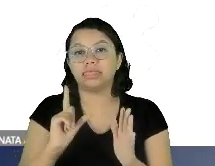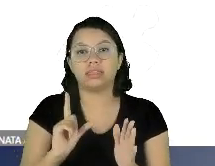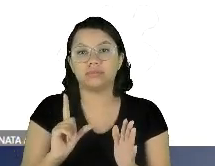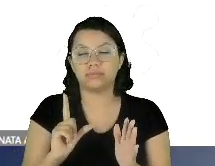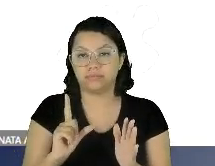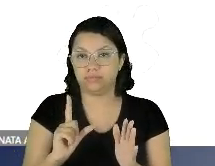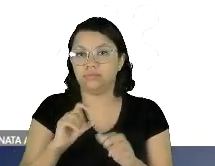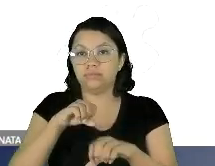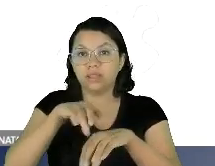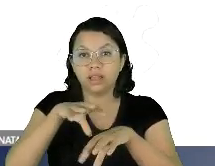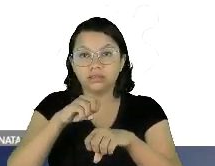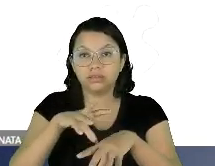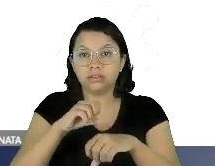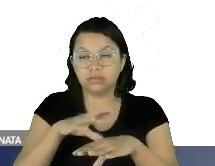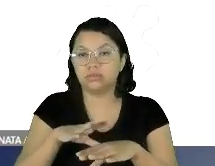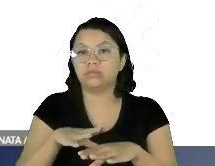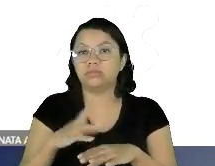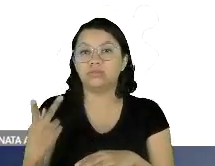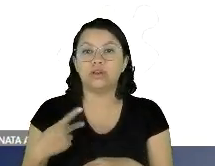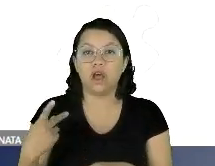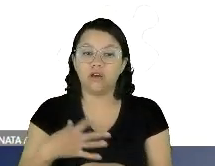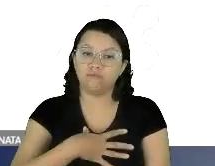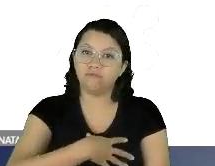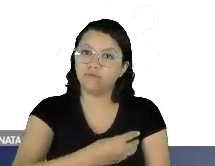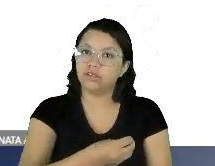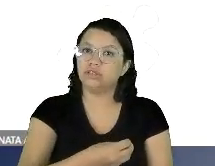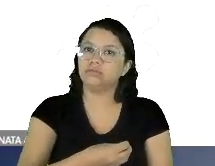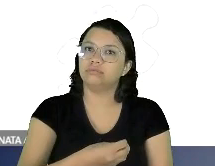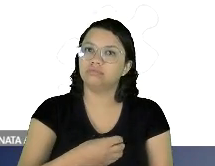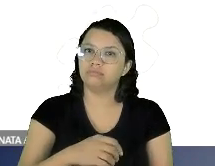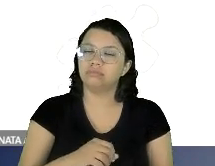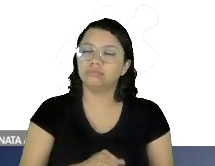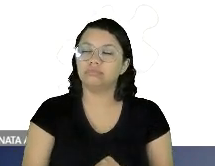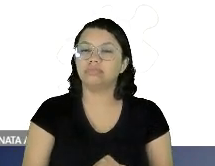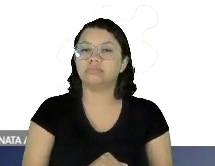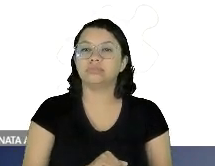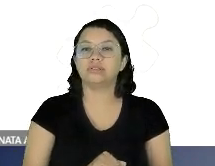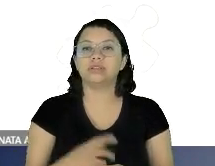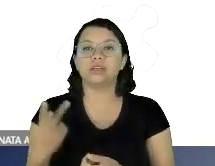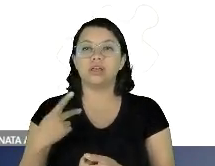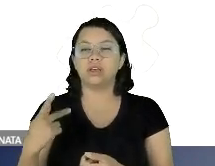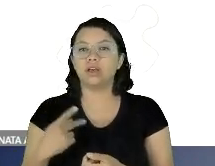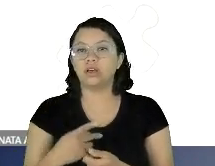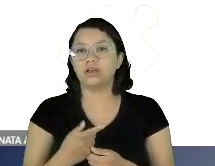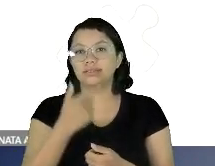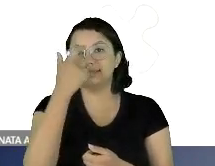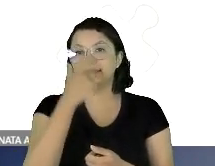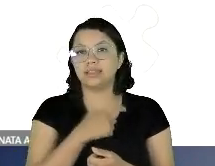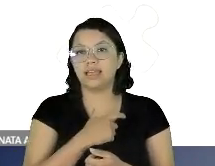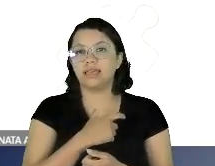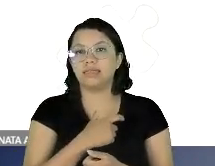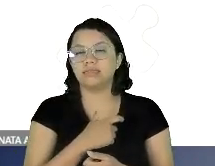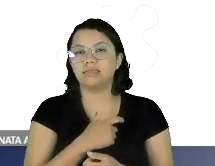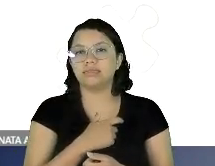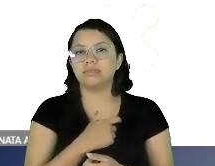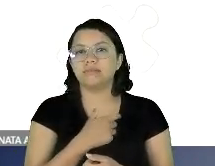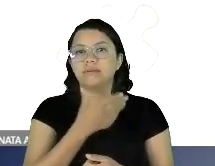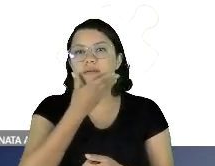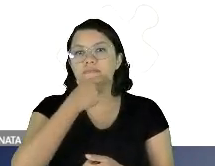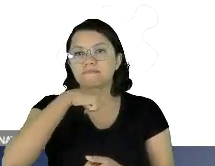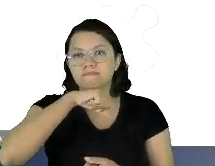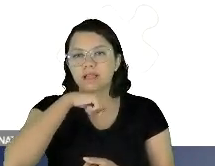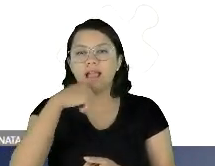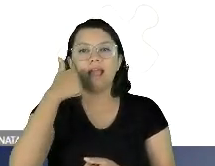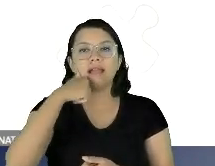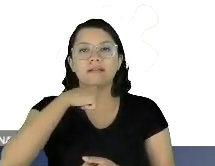da educação dos nossos filhos. Nós, como pais e mães, temos